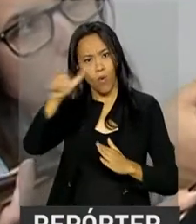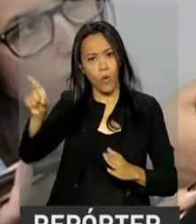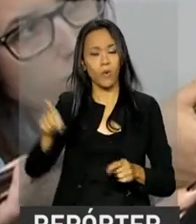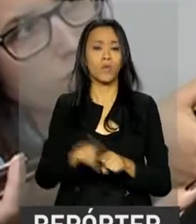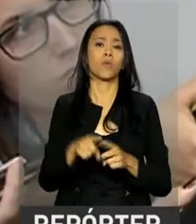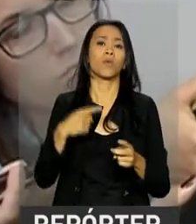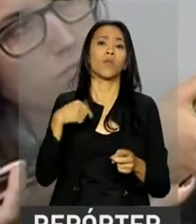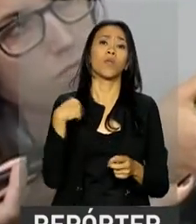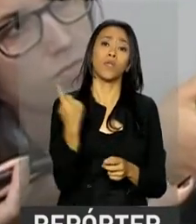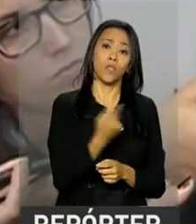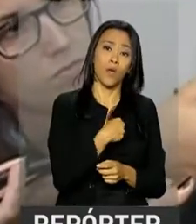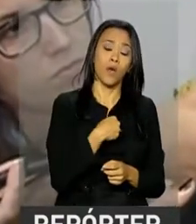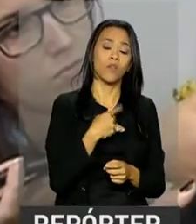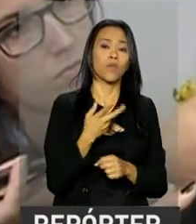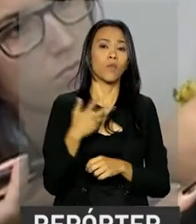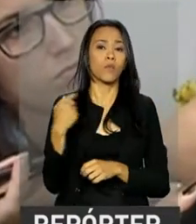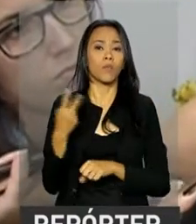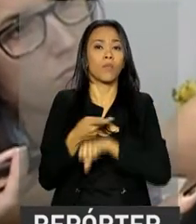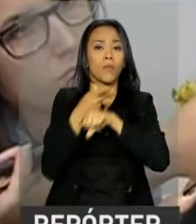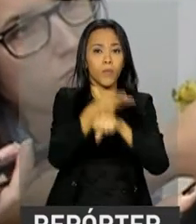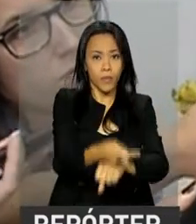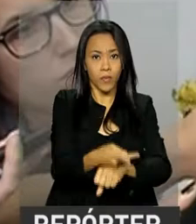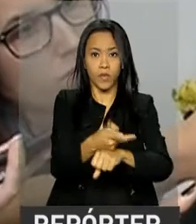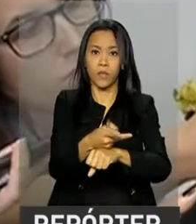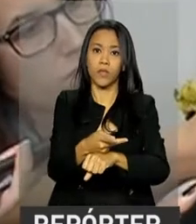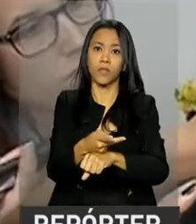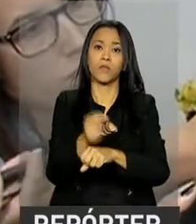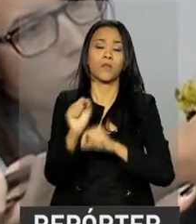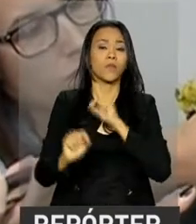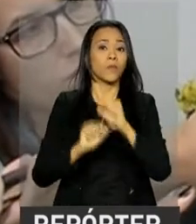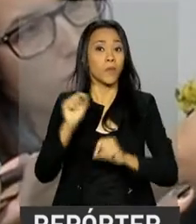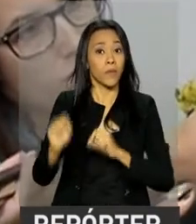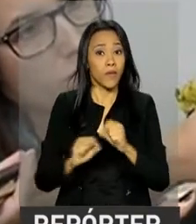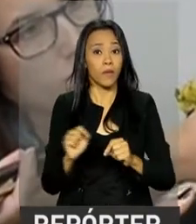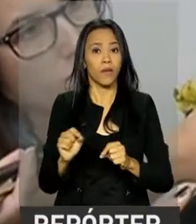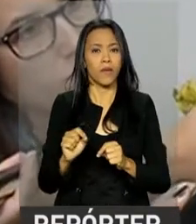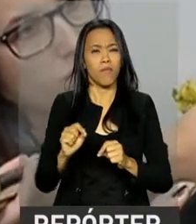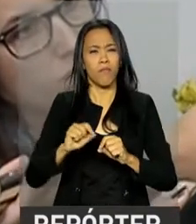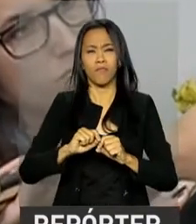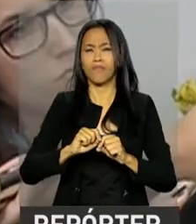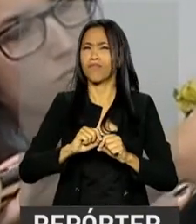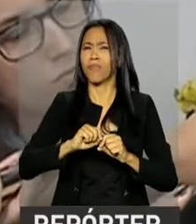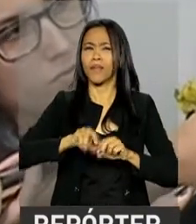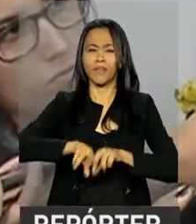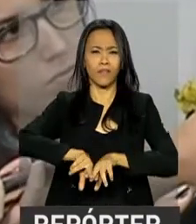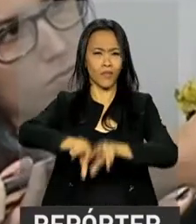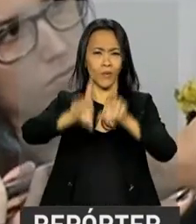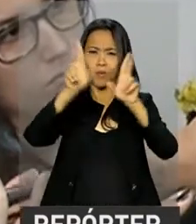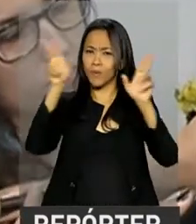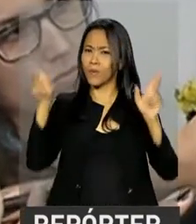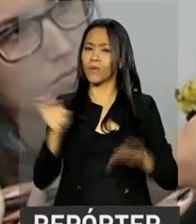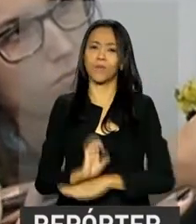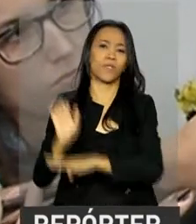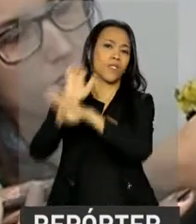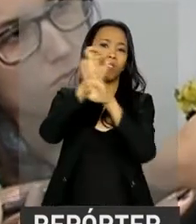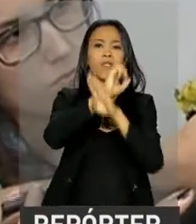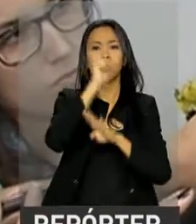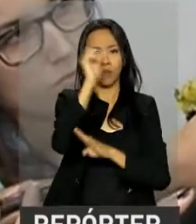nós estamos buscando dividir para todos os estados do Brasil